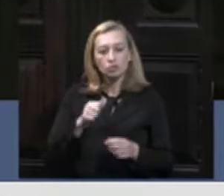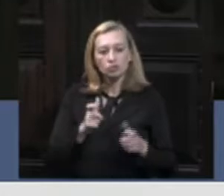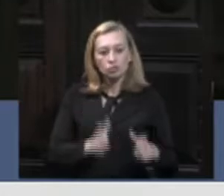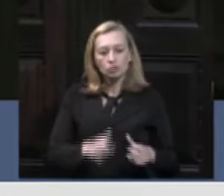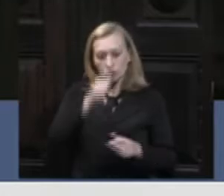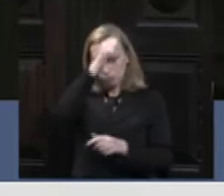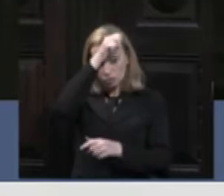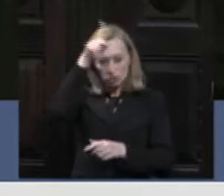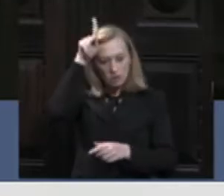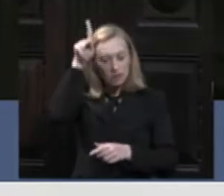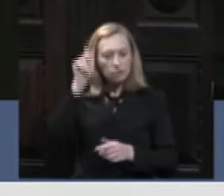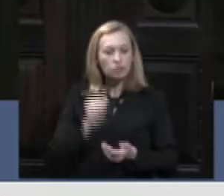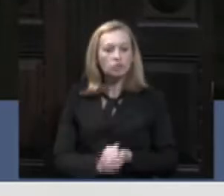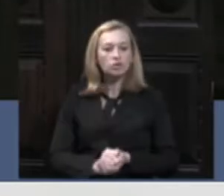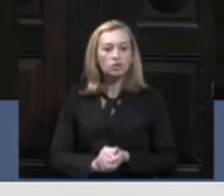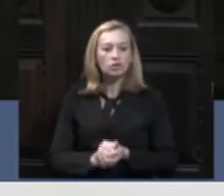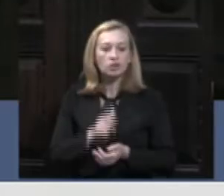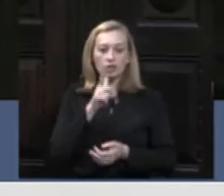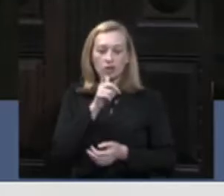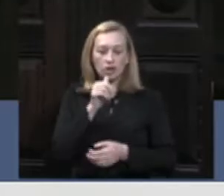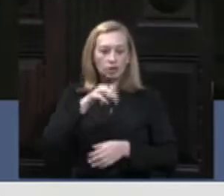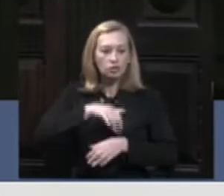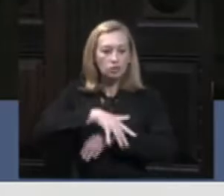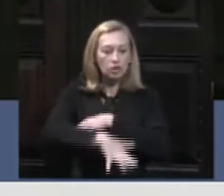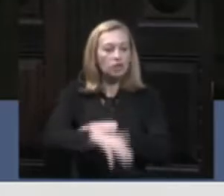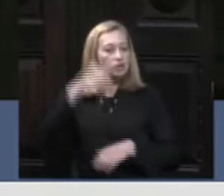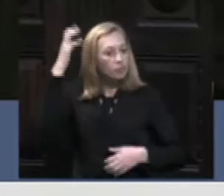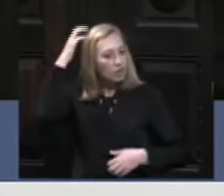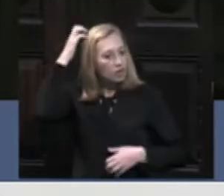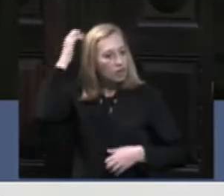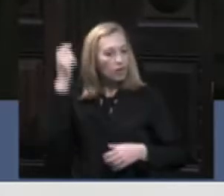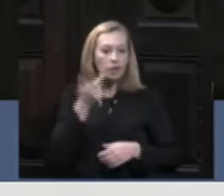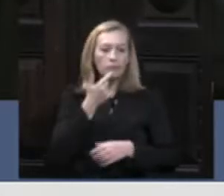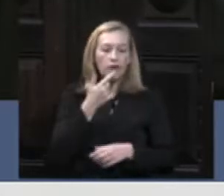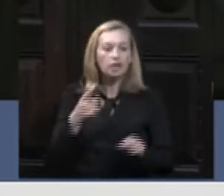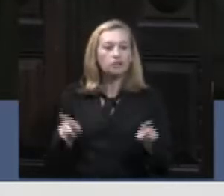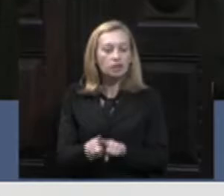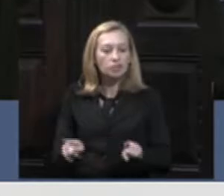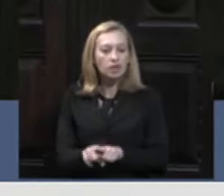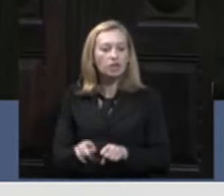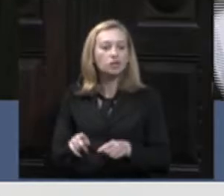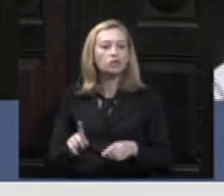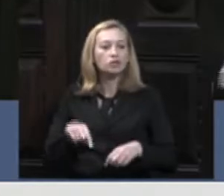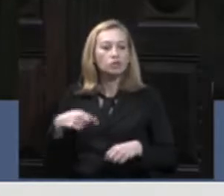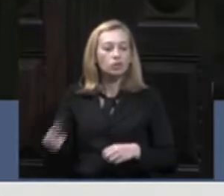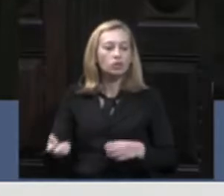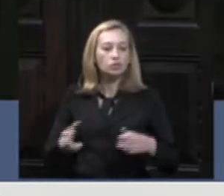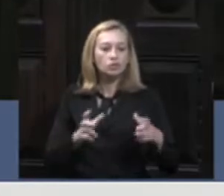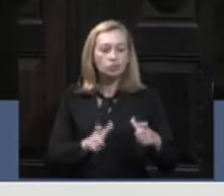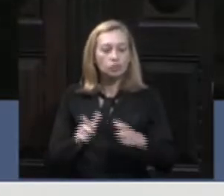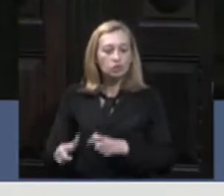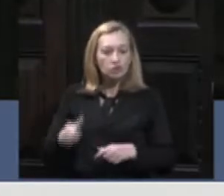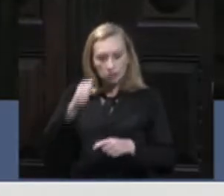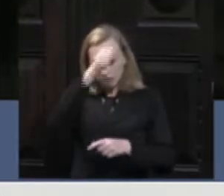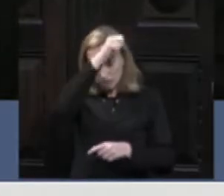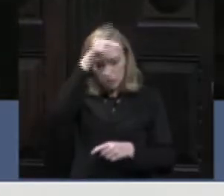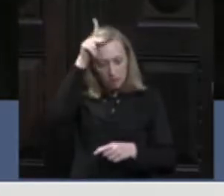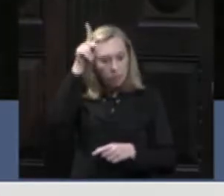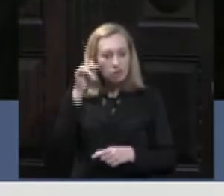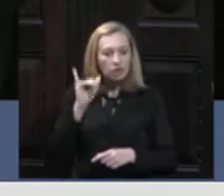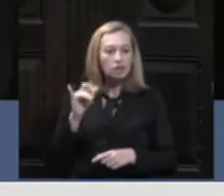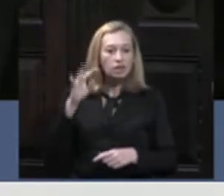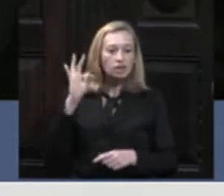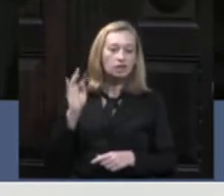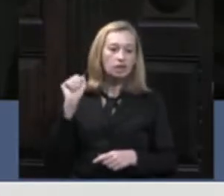faz divisa com o município de Itaboraí e, por via de consequência, pega